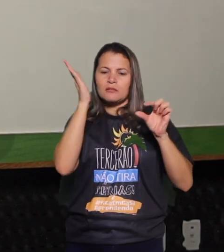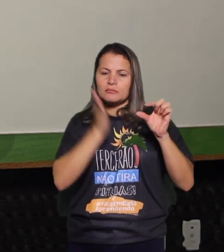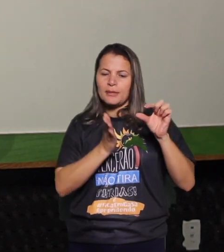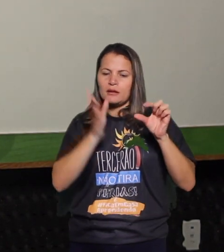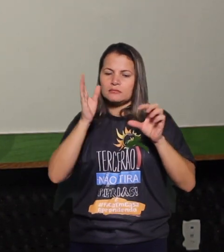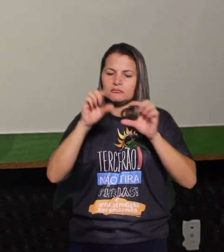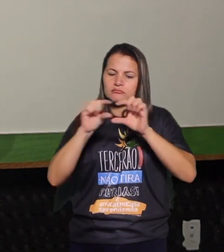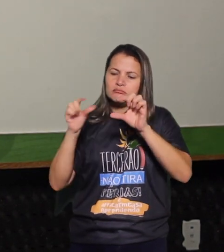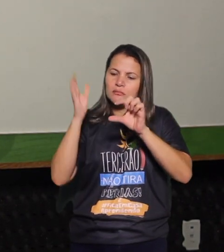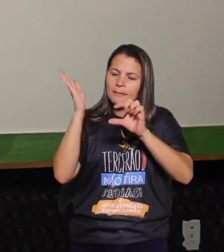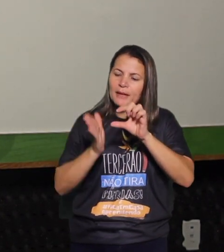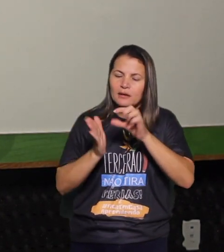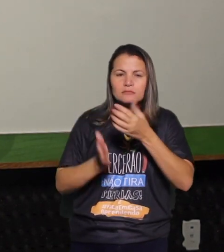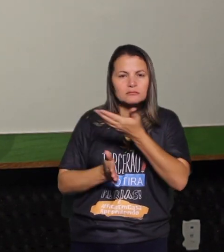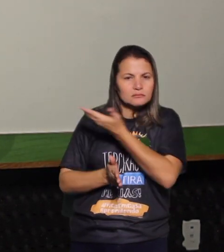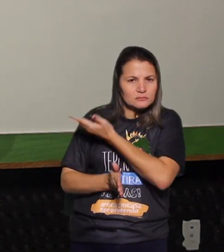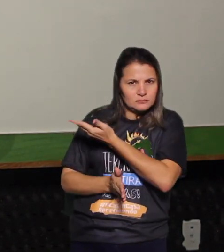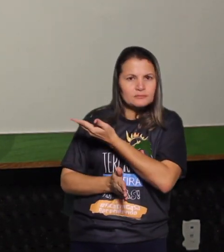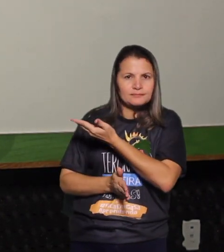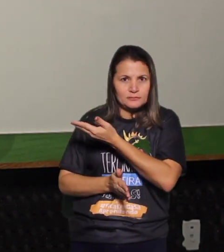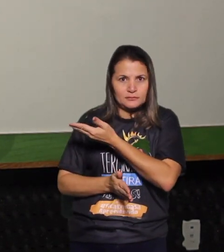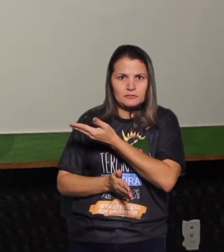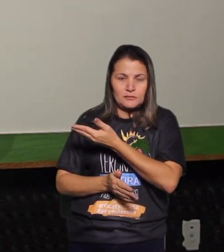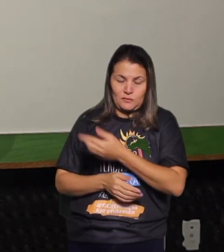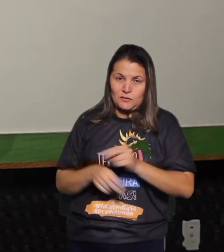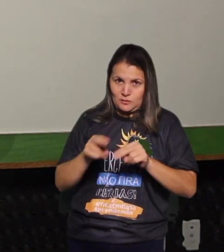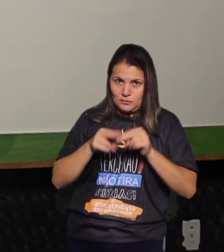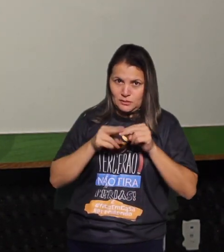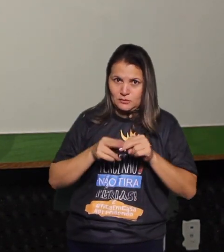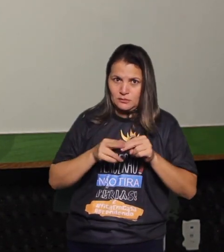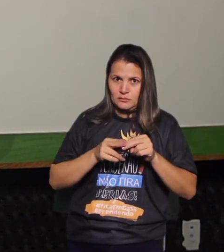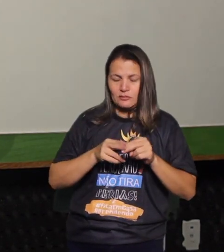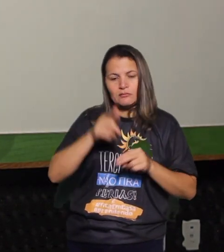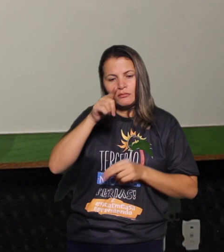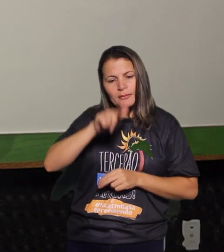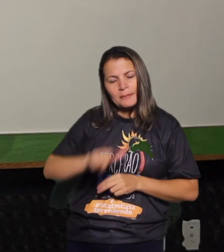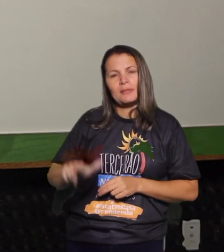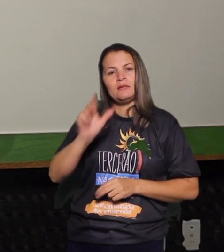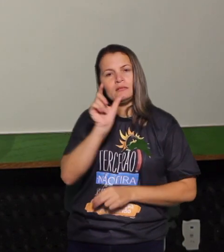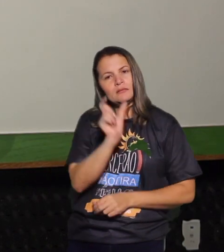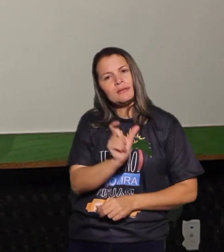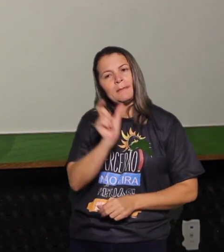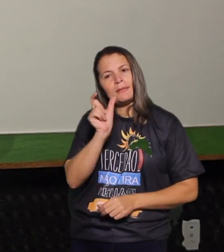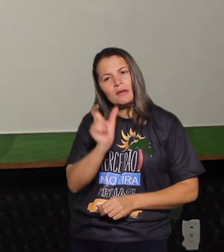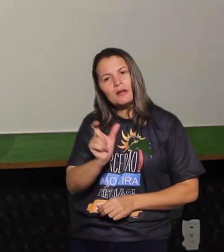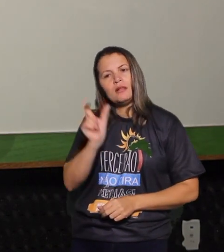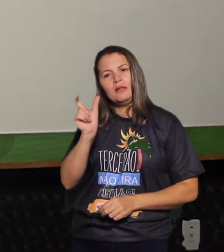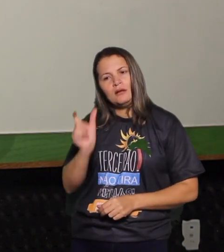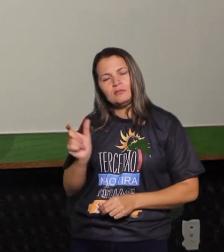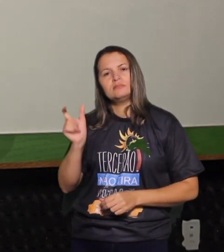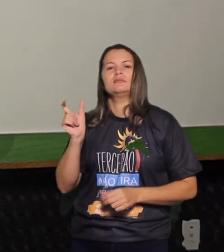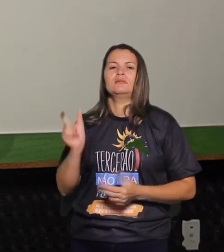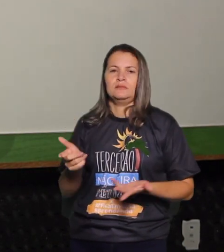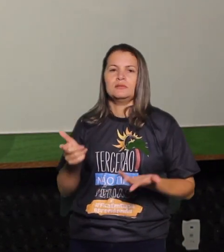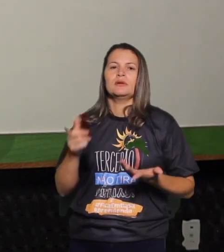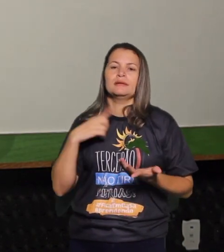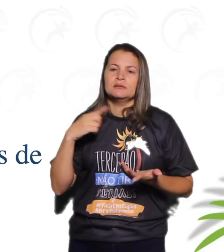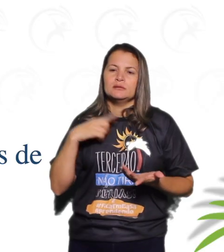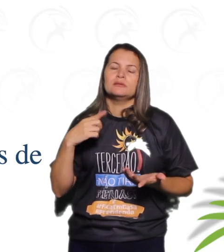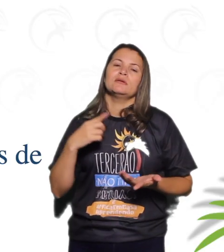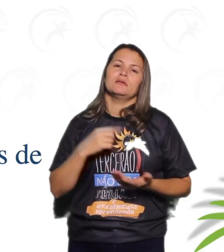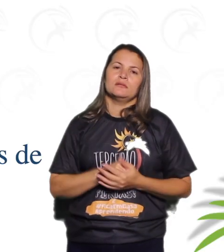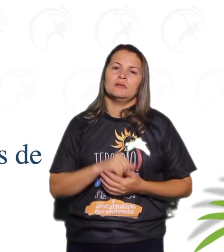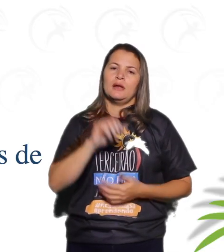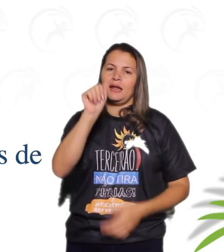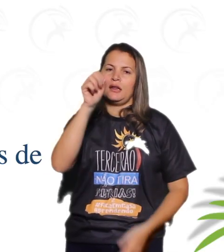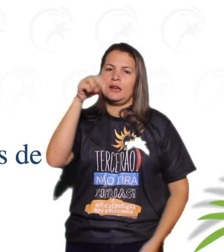traços, eu tenho a repetição da palavra passe. Então eu repito as palavras no início de orações ou versos,